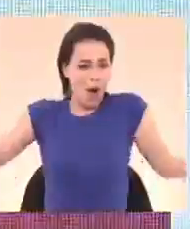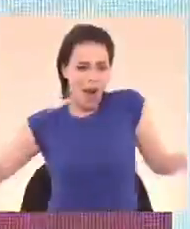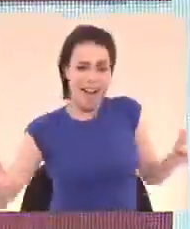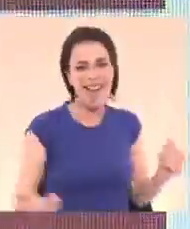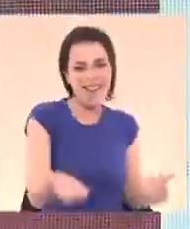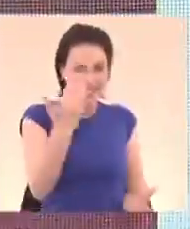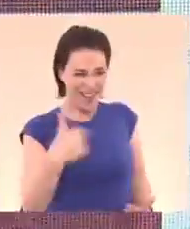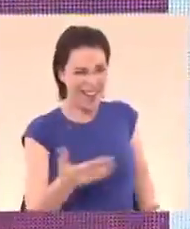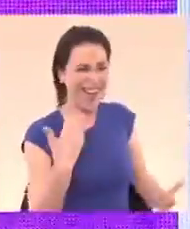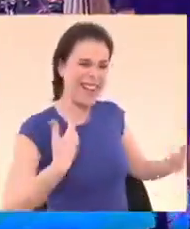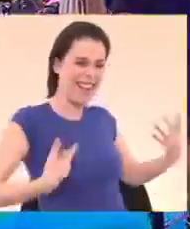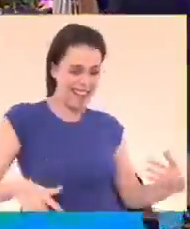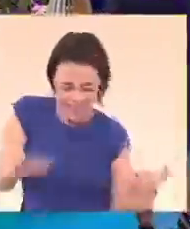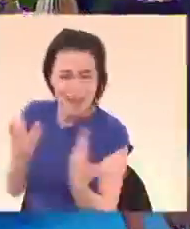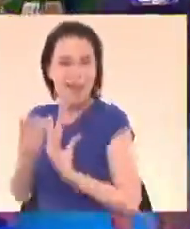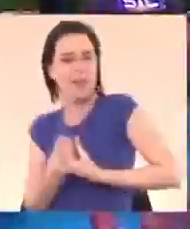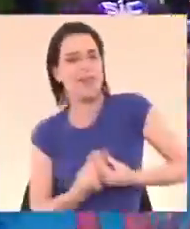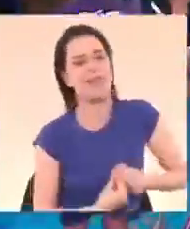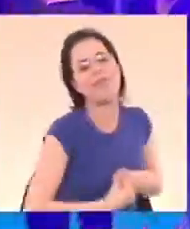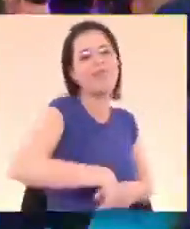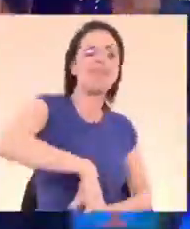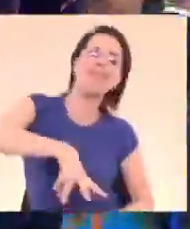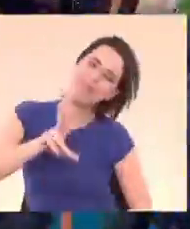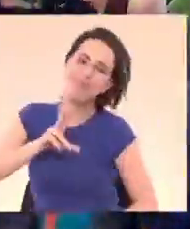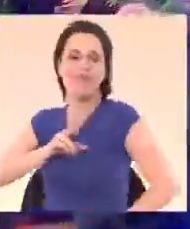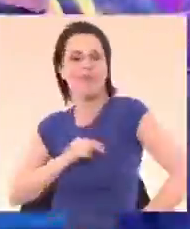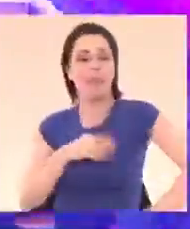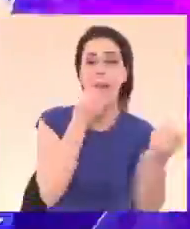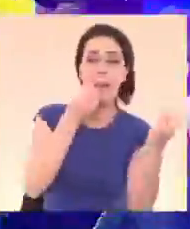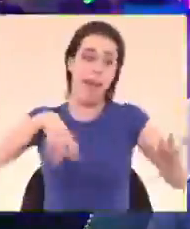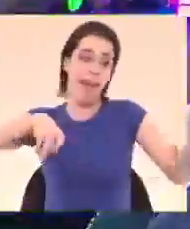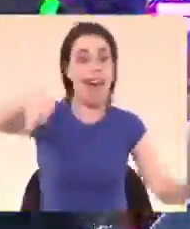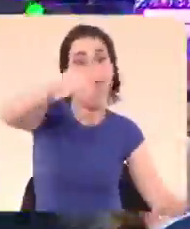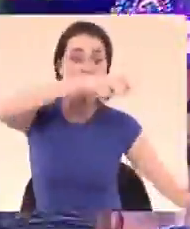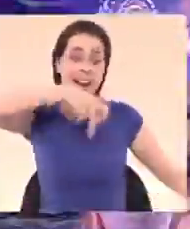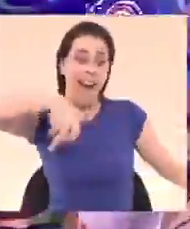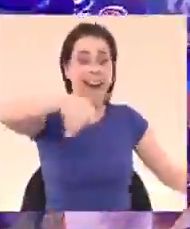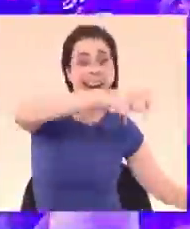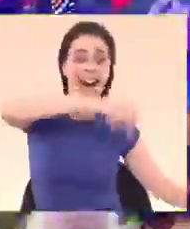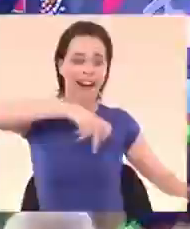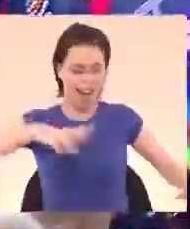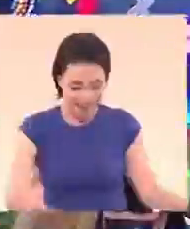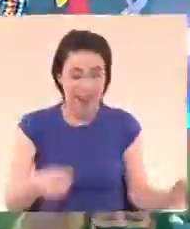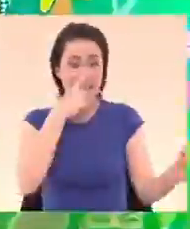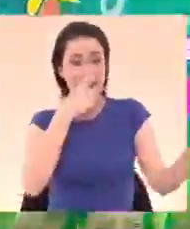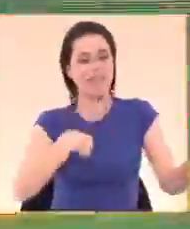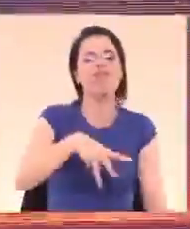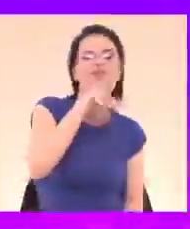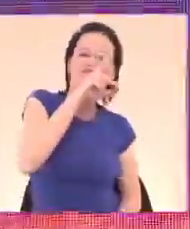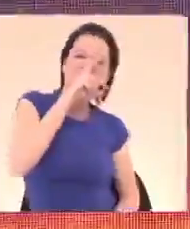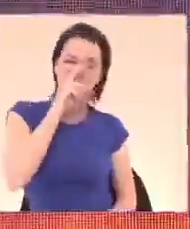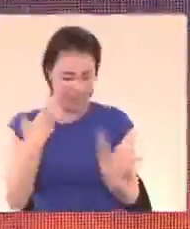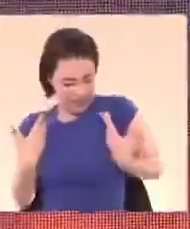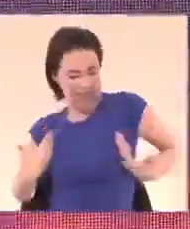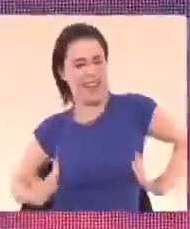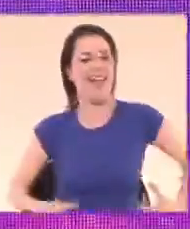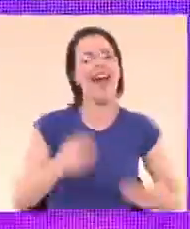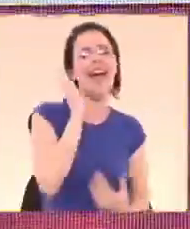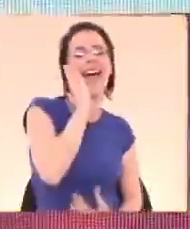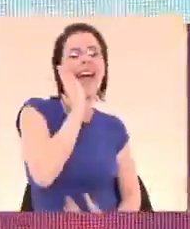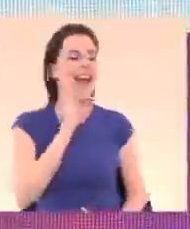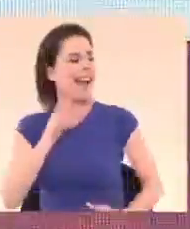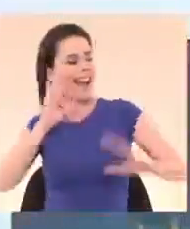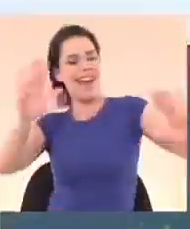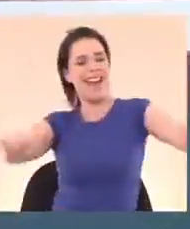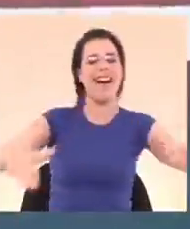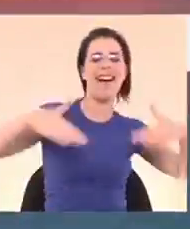Vem ficar comigo, que eu ando perdido, sentindo o teu cheiro em minha cama e